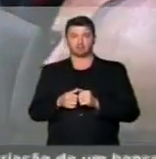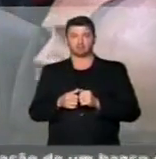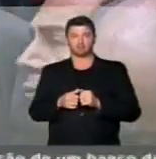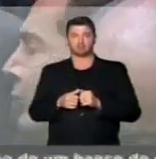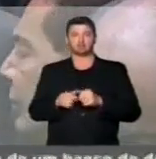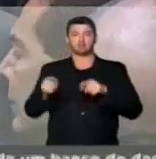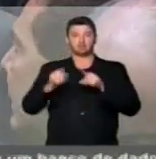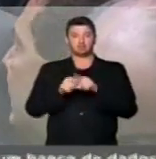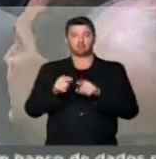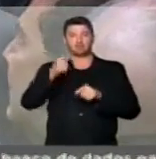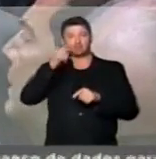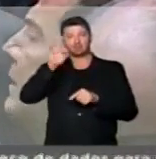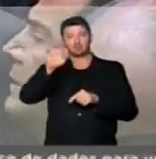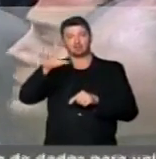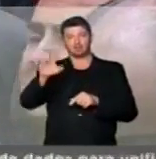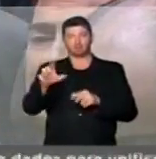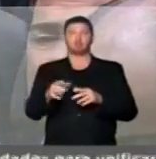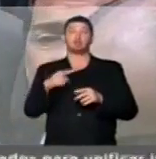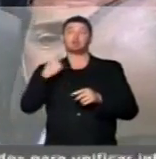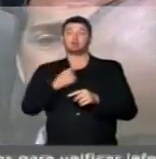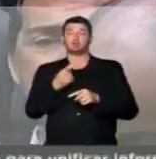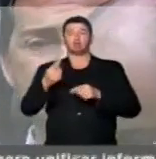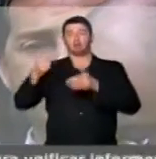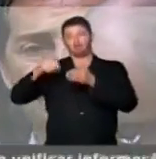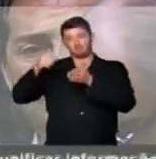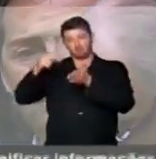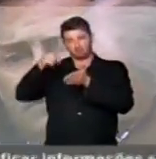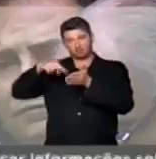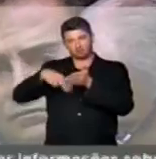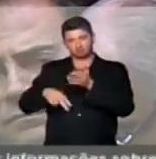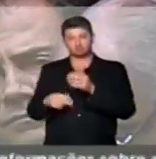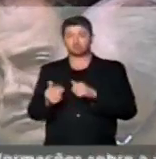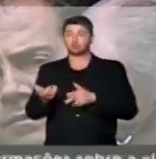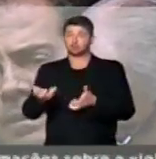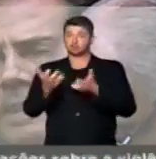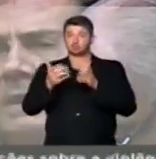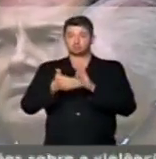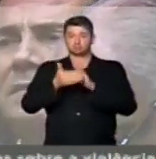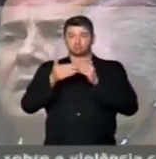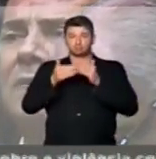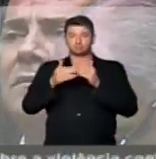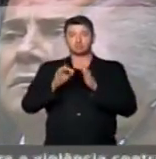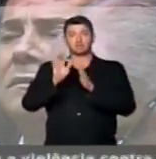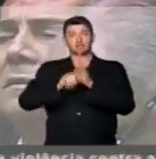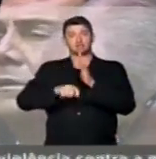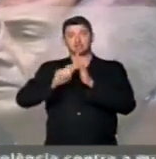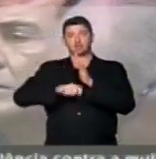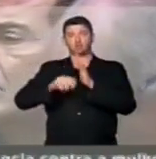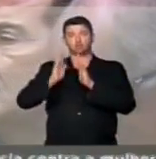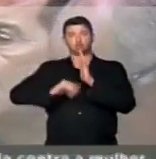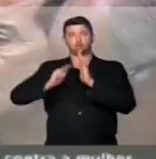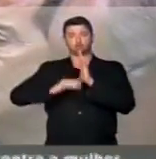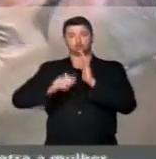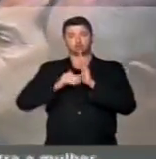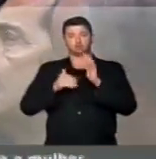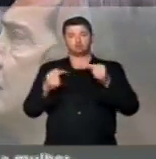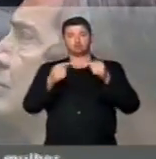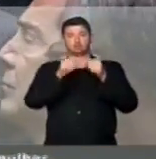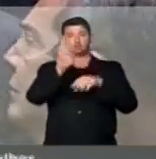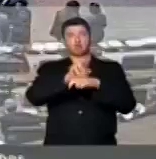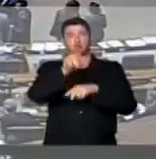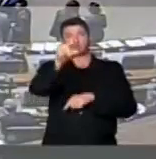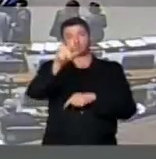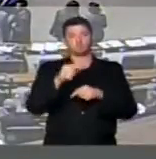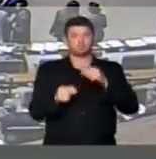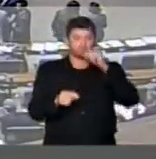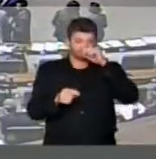de teleatendimento. E nós, após uma análise, gostaríamos de retirar as assinaturas que deram embasamento a esse recurso.